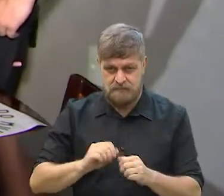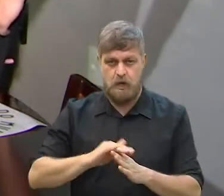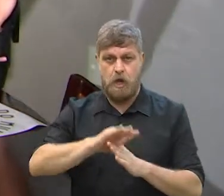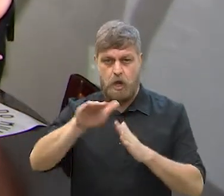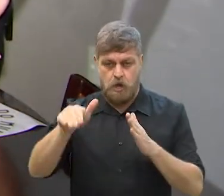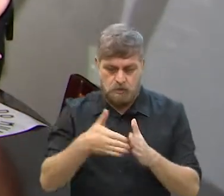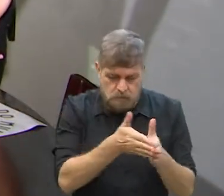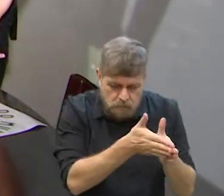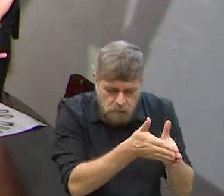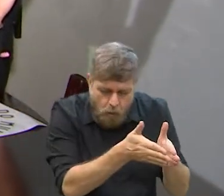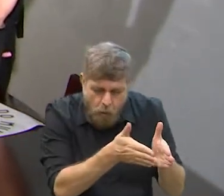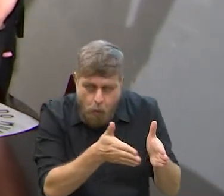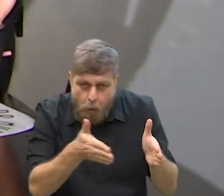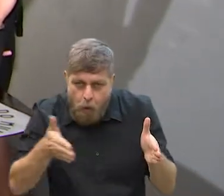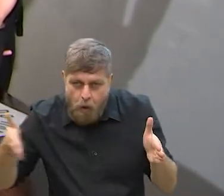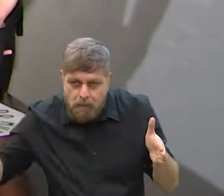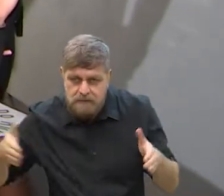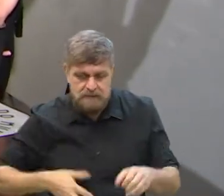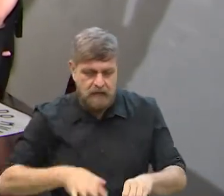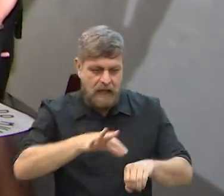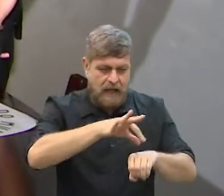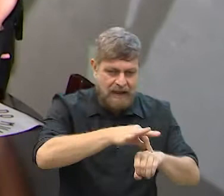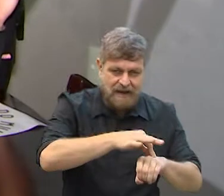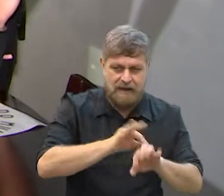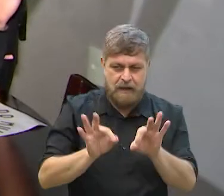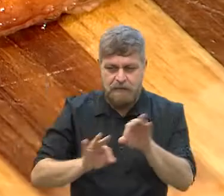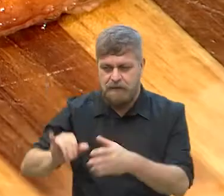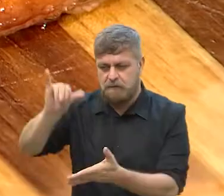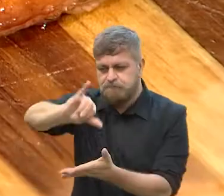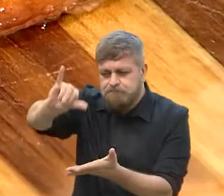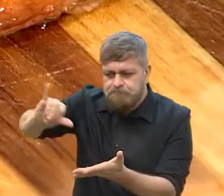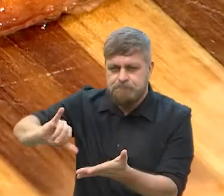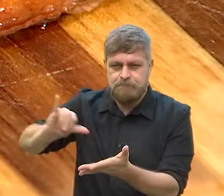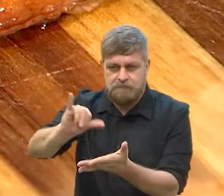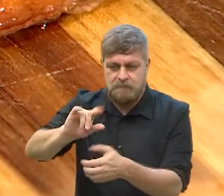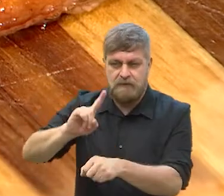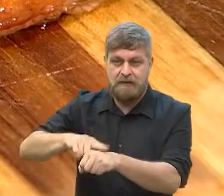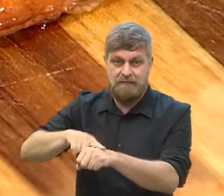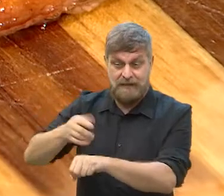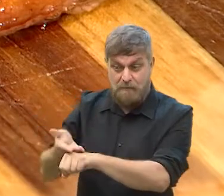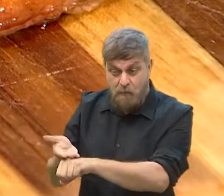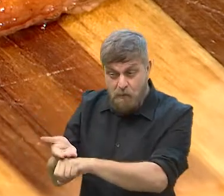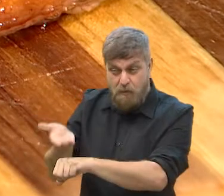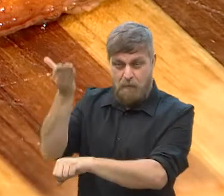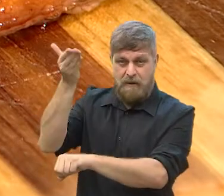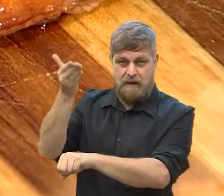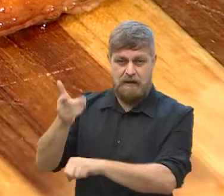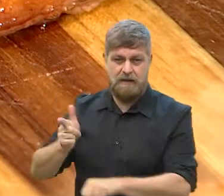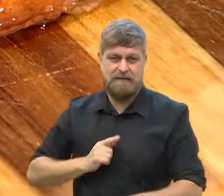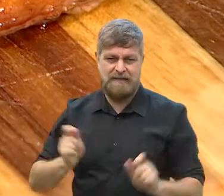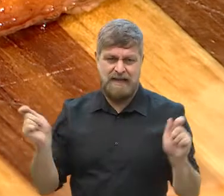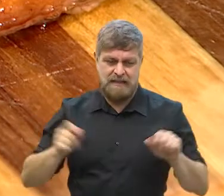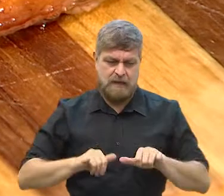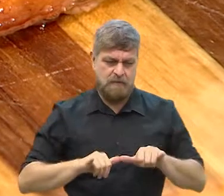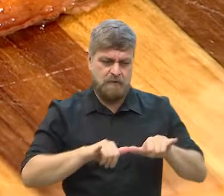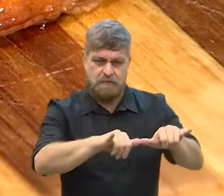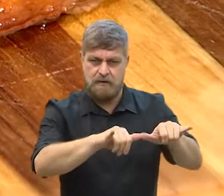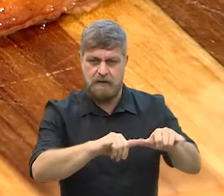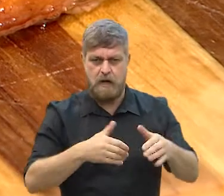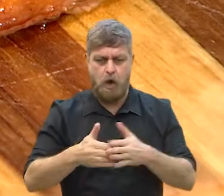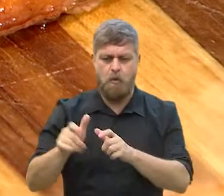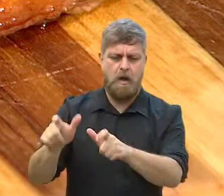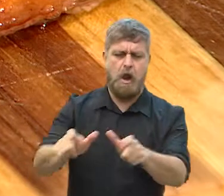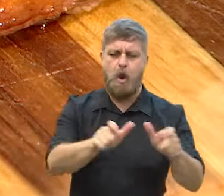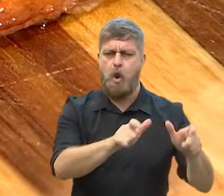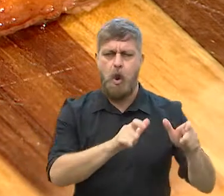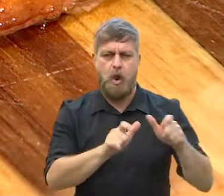desidratação, o corte de todos os temperos, ele vai levar um pouco mais de tempo, mas tu pode ir no mercado municipal ou tu